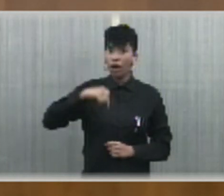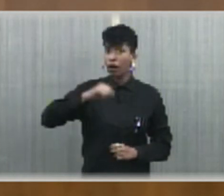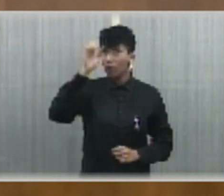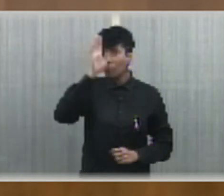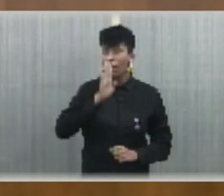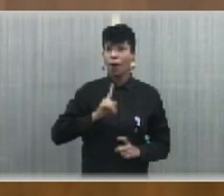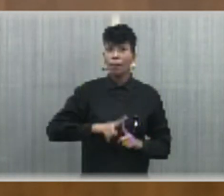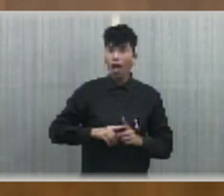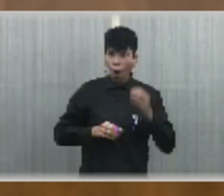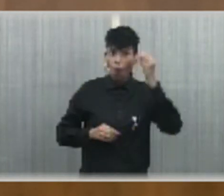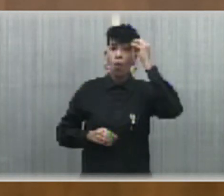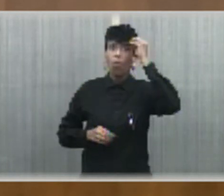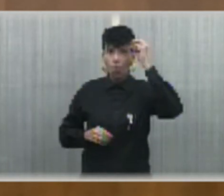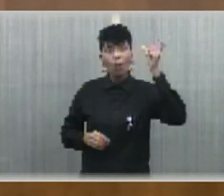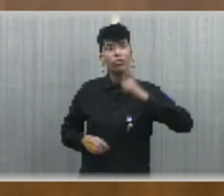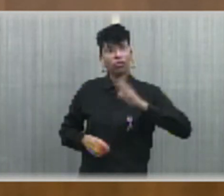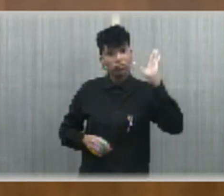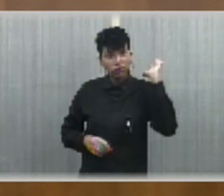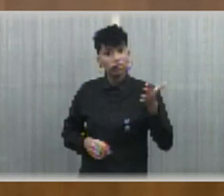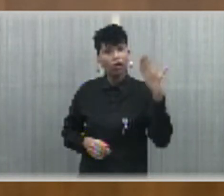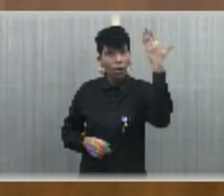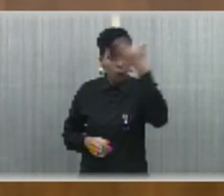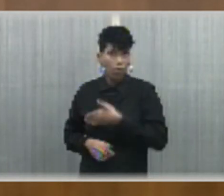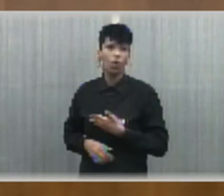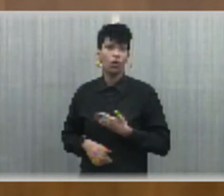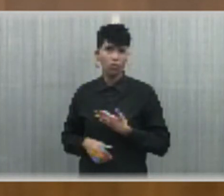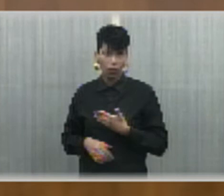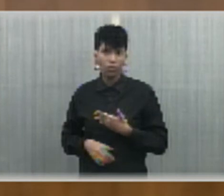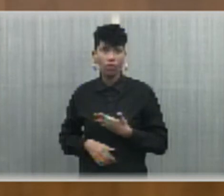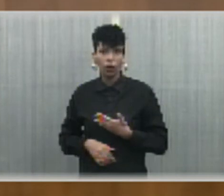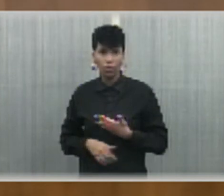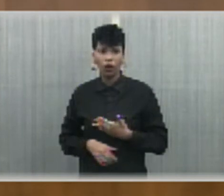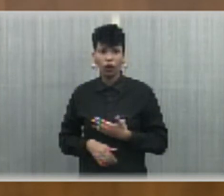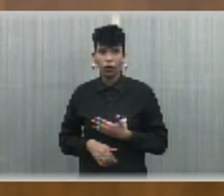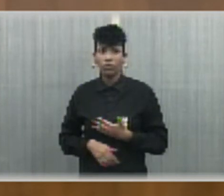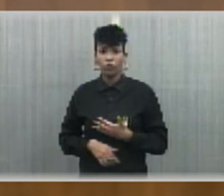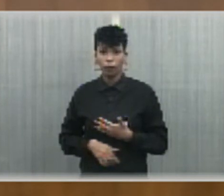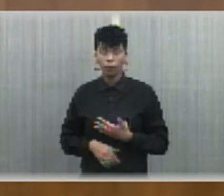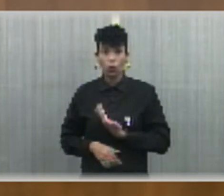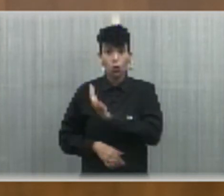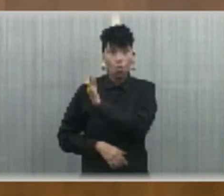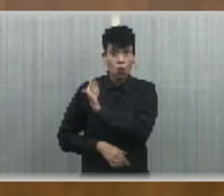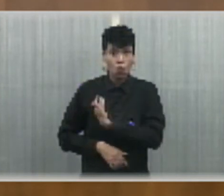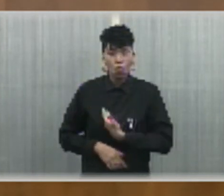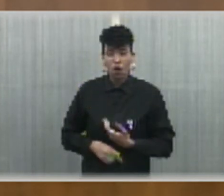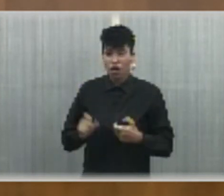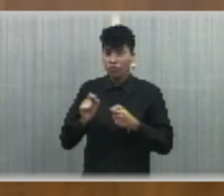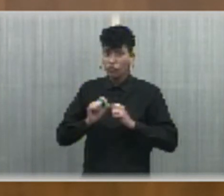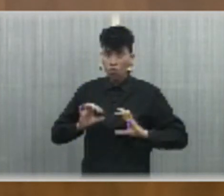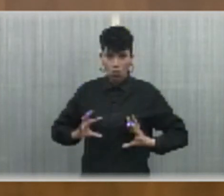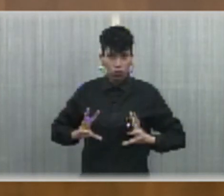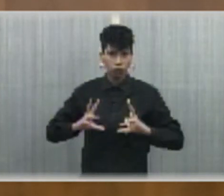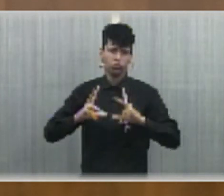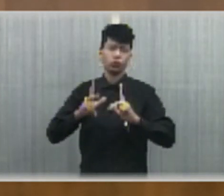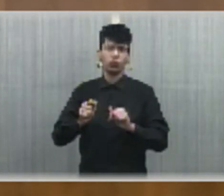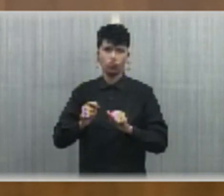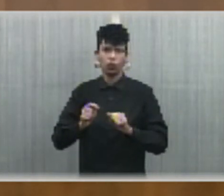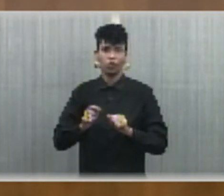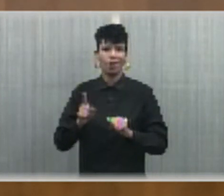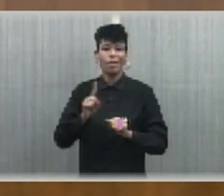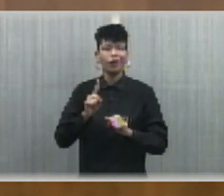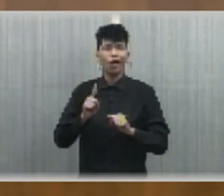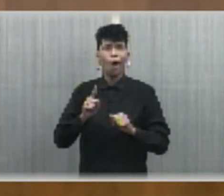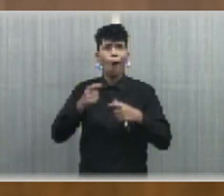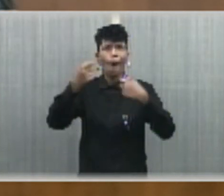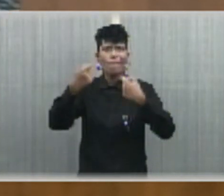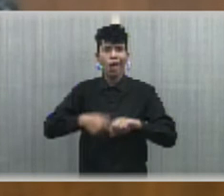culpa do governo. Está aí provado. Está aí provado. O governo fez de tudo para não